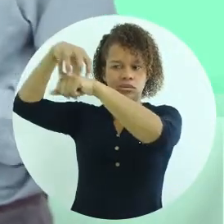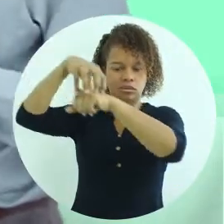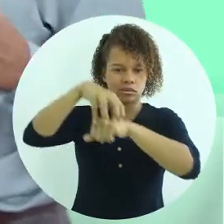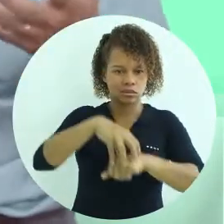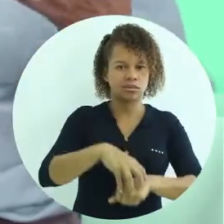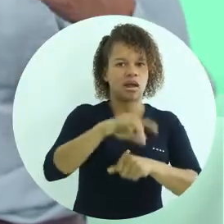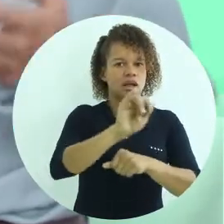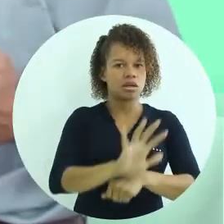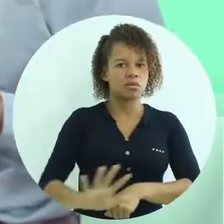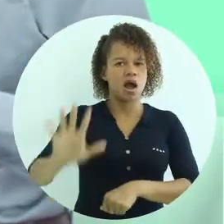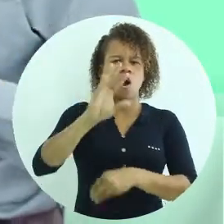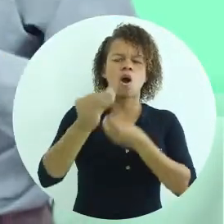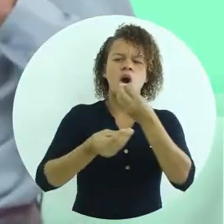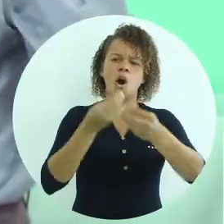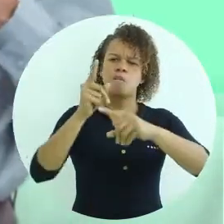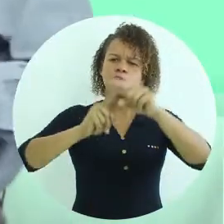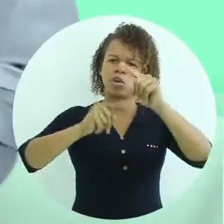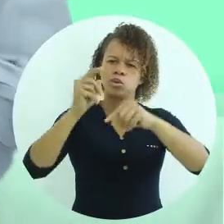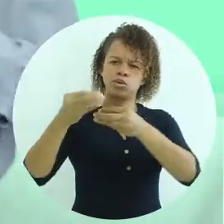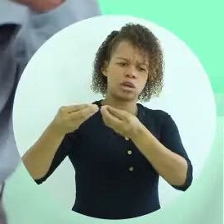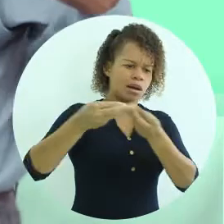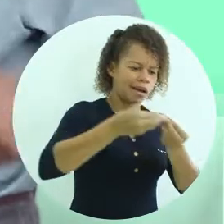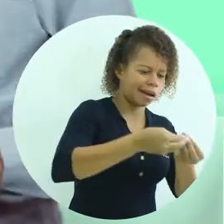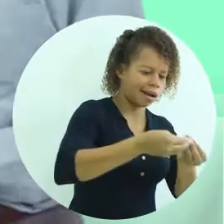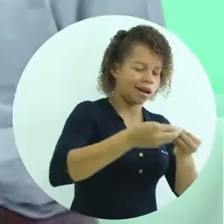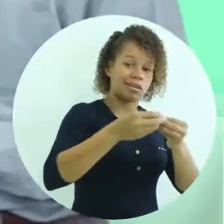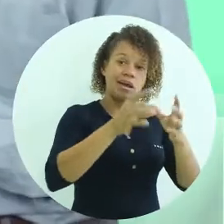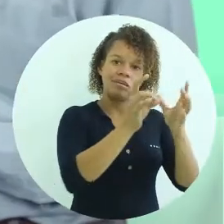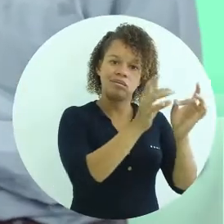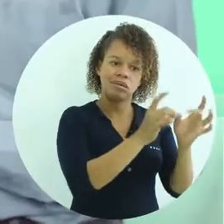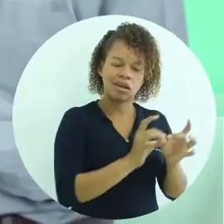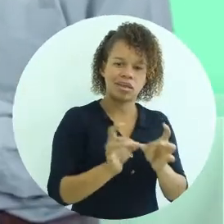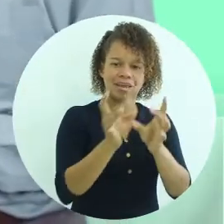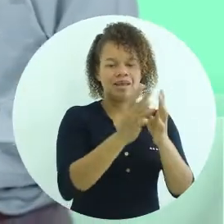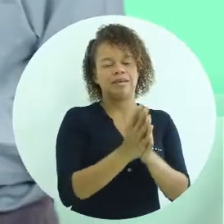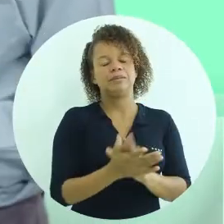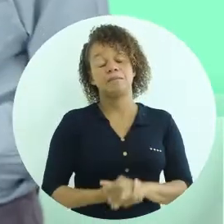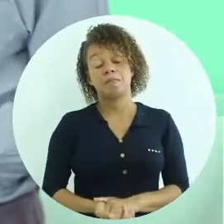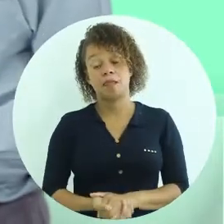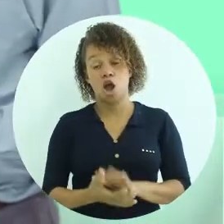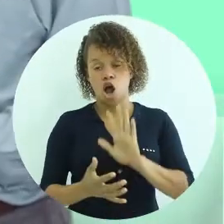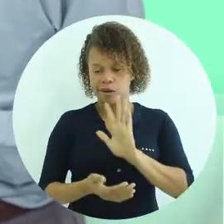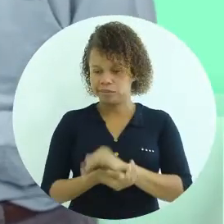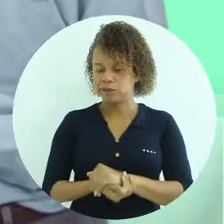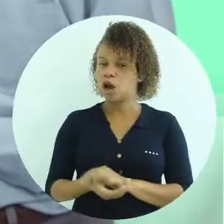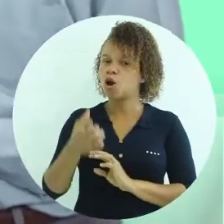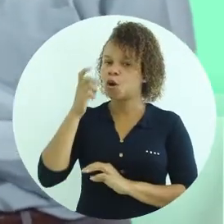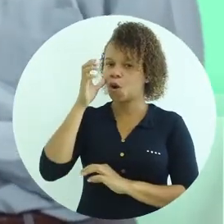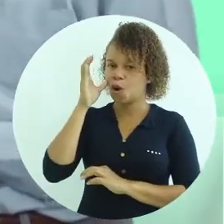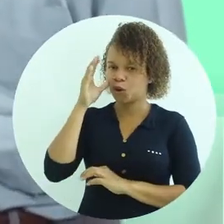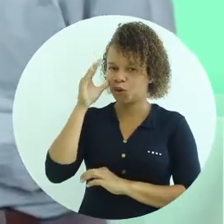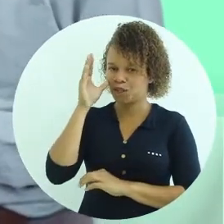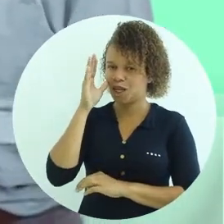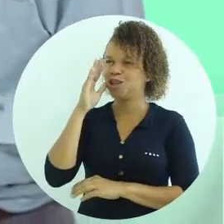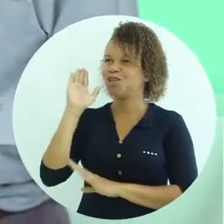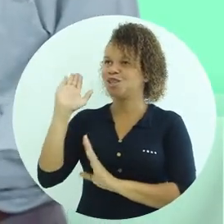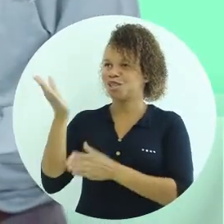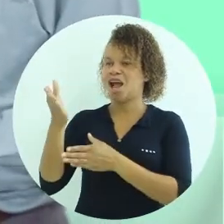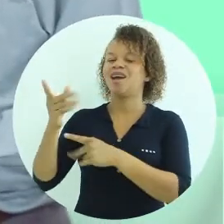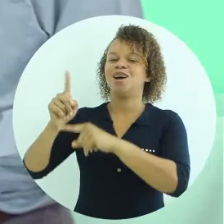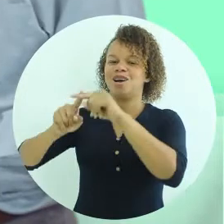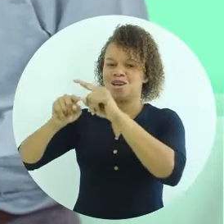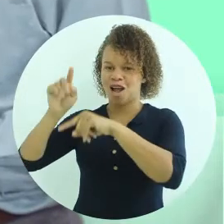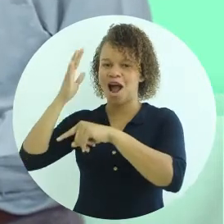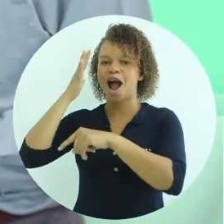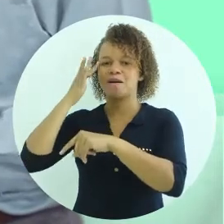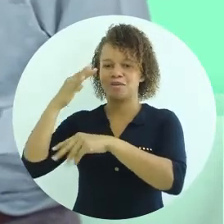40 polegadas, para você receber o teu produto, colocar no armazém e chegar até a tua empresa? Até a minha empresa. É, por curiosidade, eu estou até recebendo aí uma mercadoria